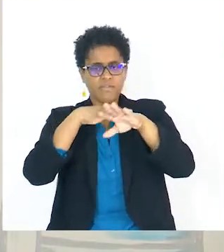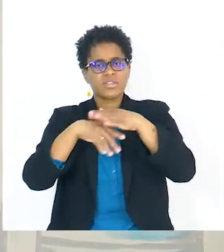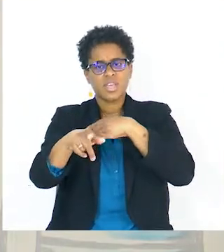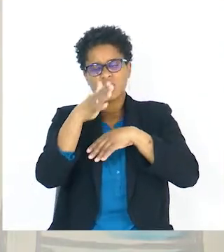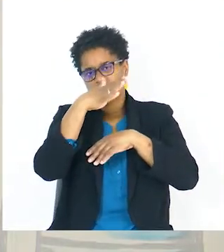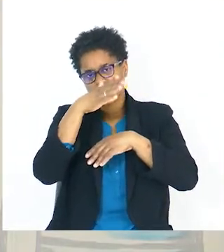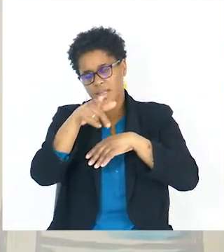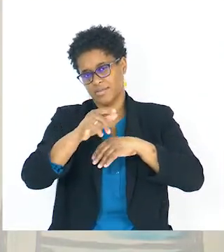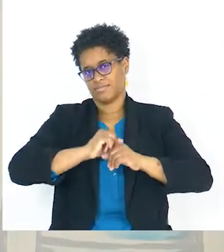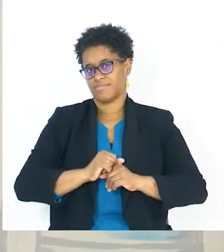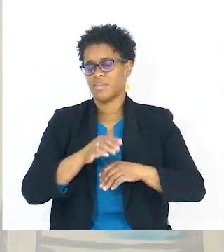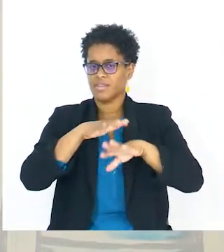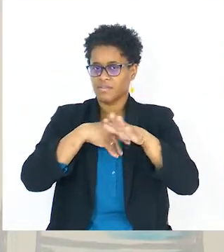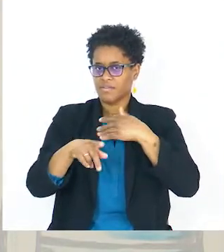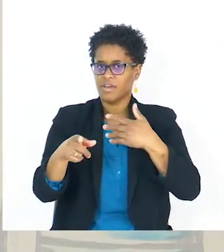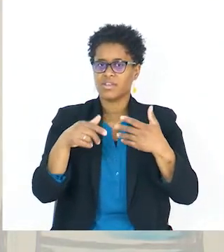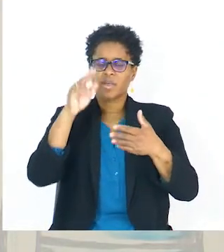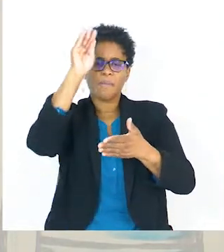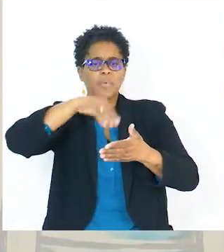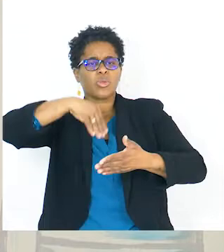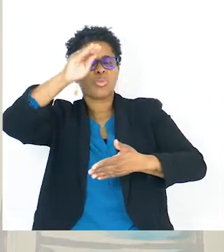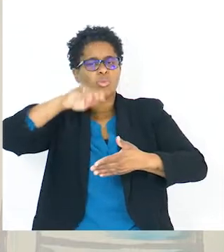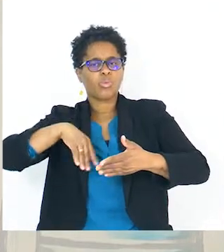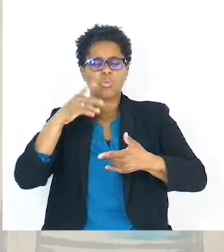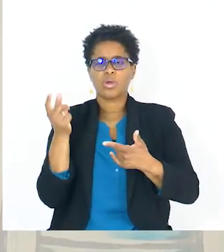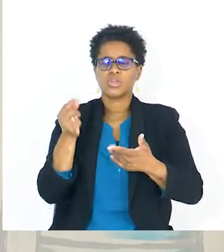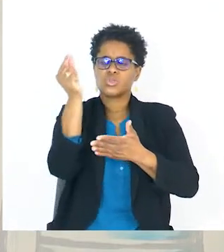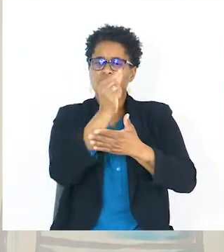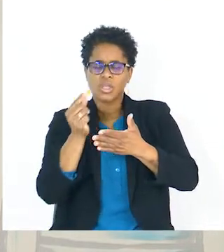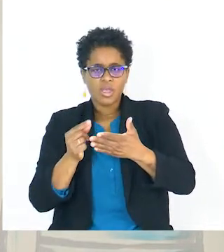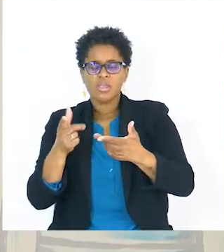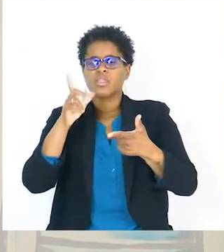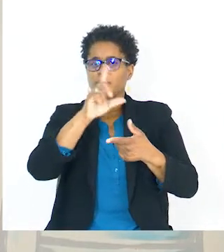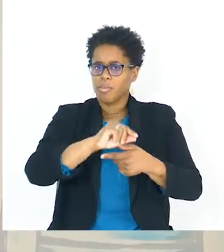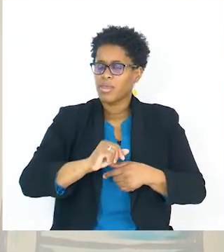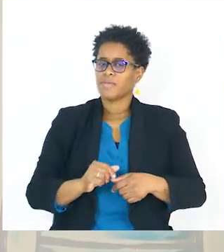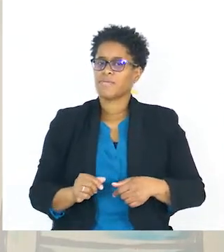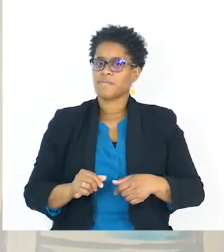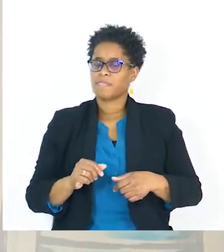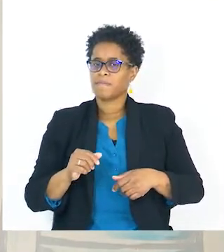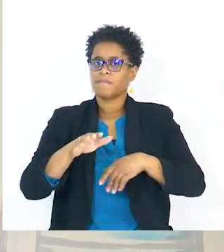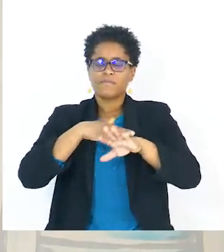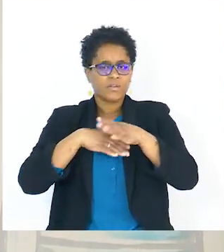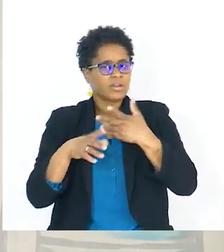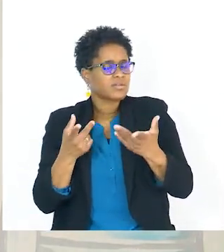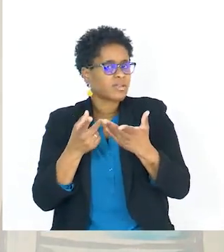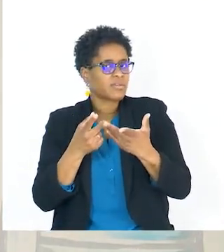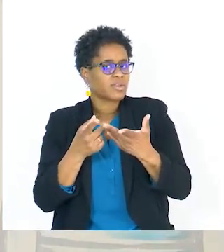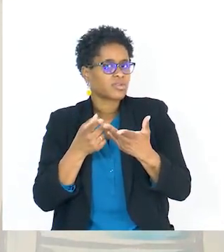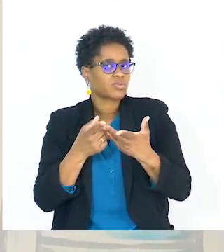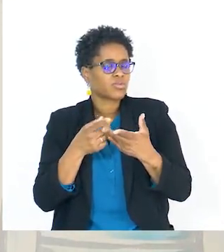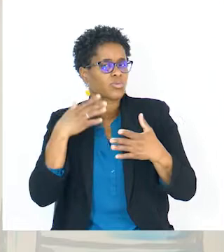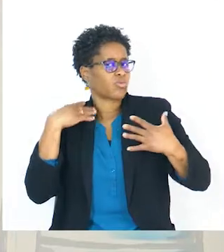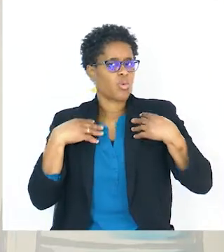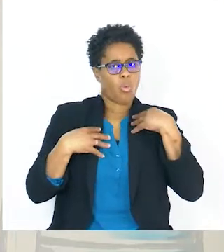estas atividades? Que fazem pinturas, modelagens, que também expressam-se através